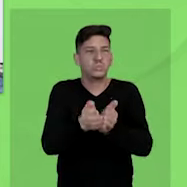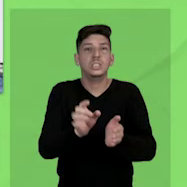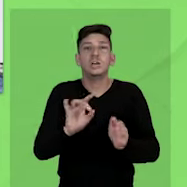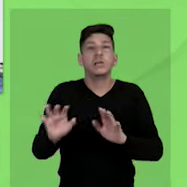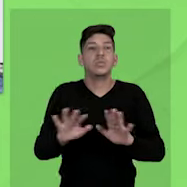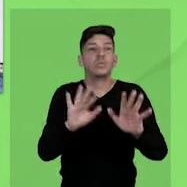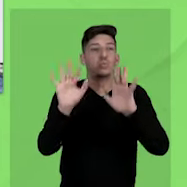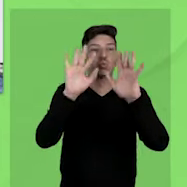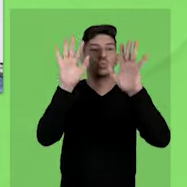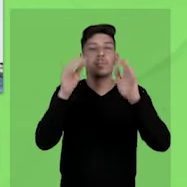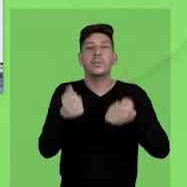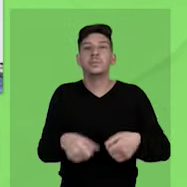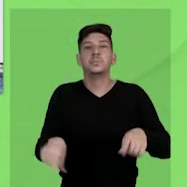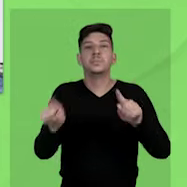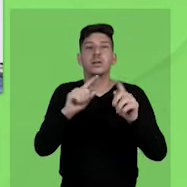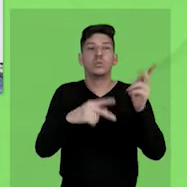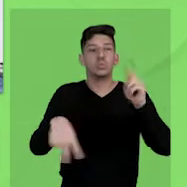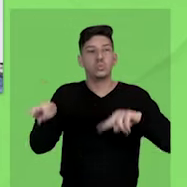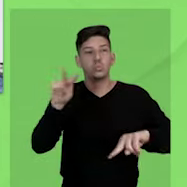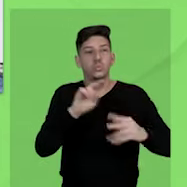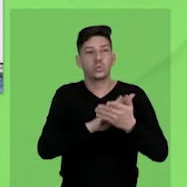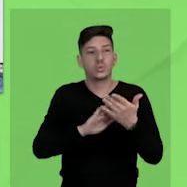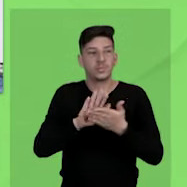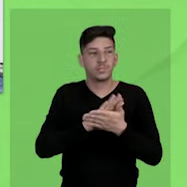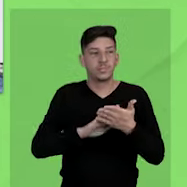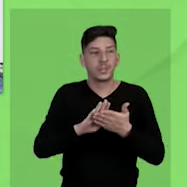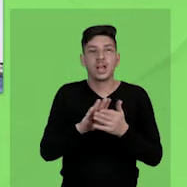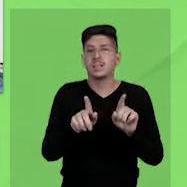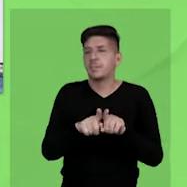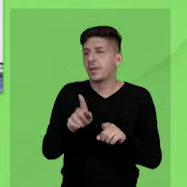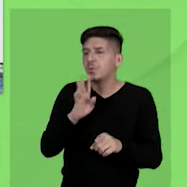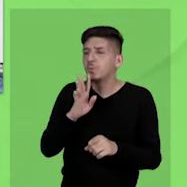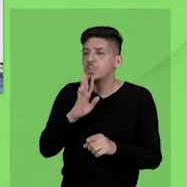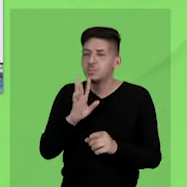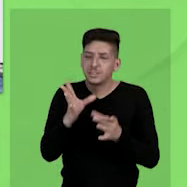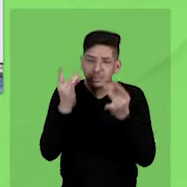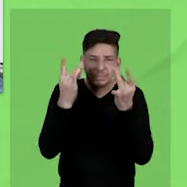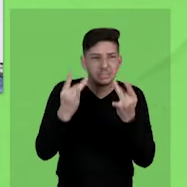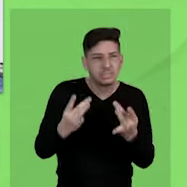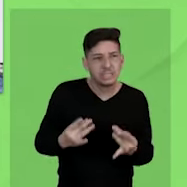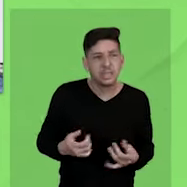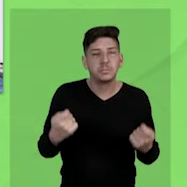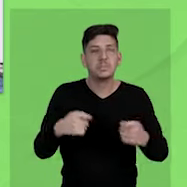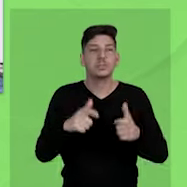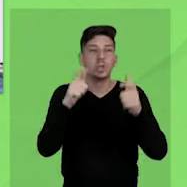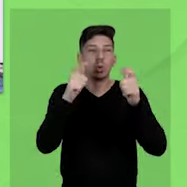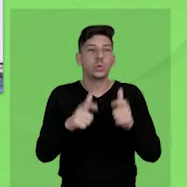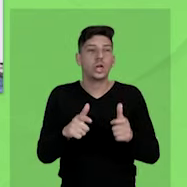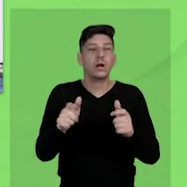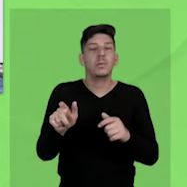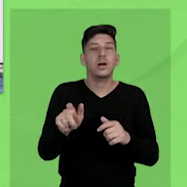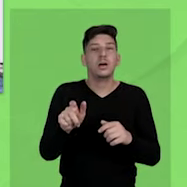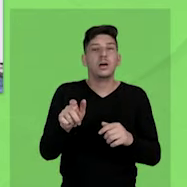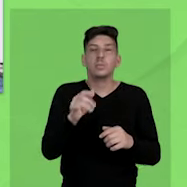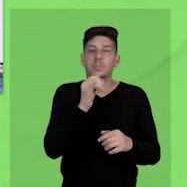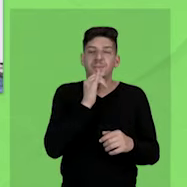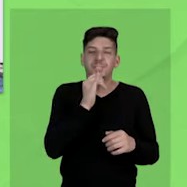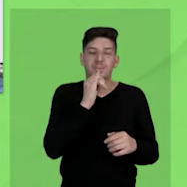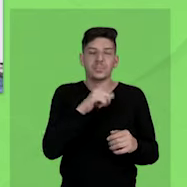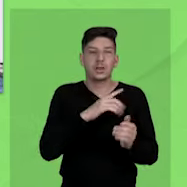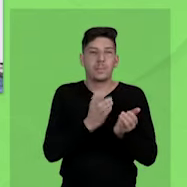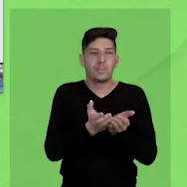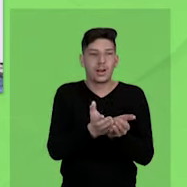do conhecimento da navegação ali, que tinha que ocorrer no local onde você tinha vento para vela, os barcos à vela